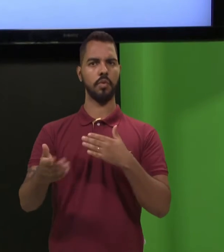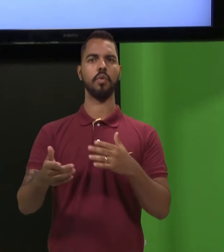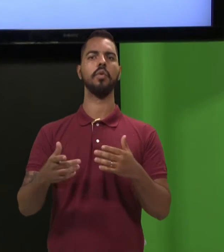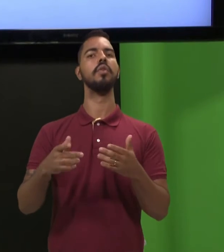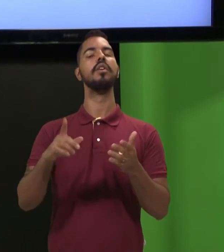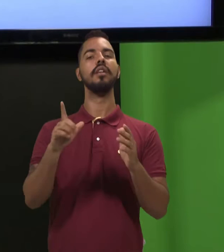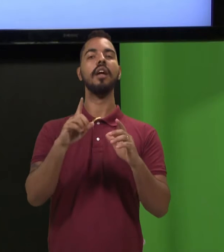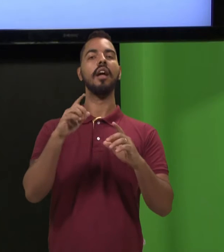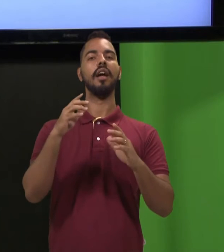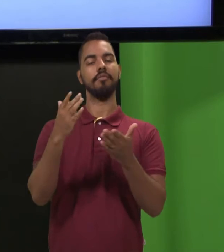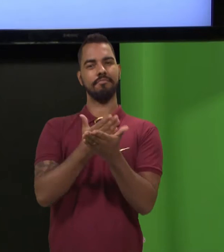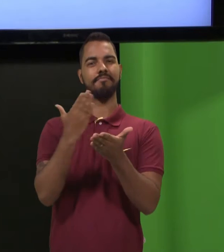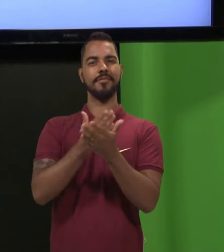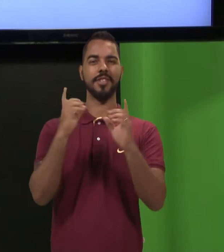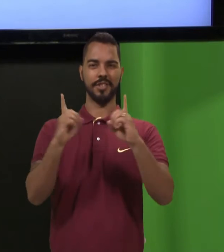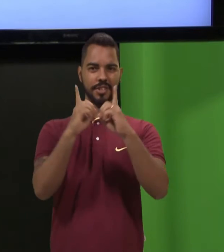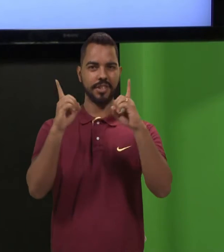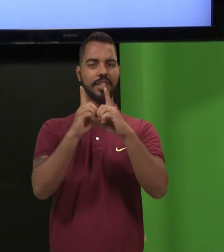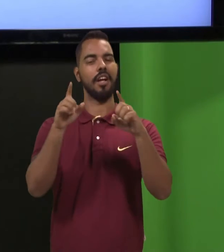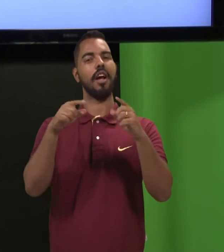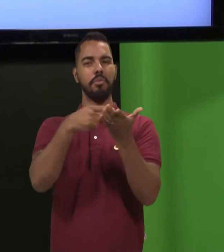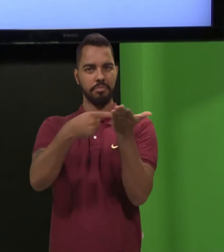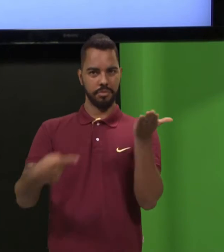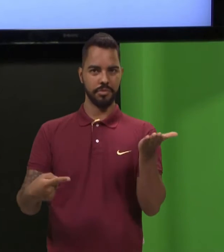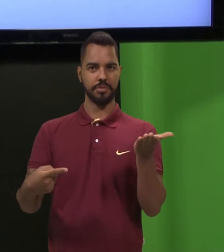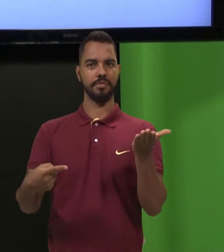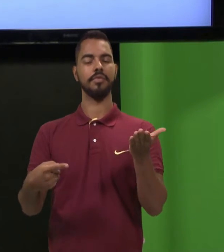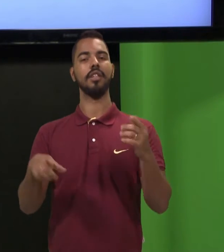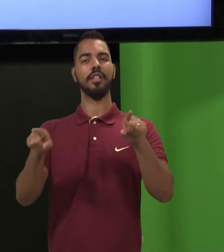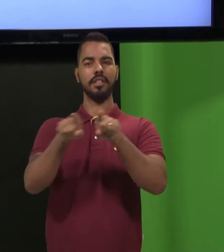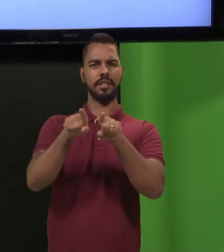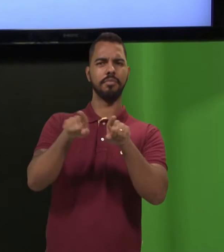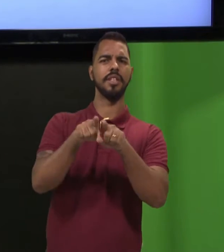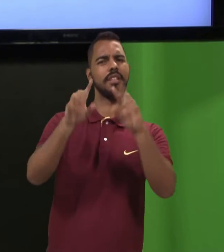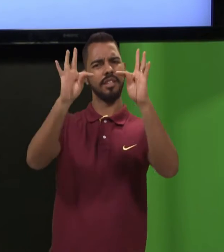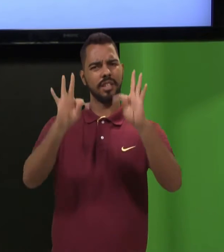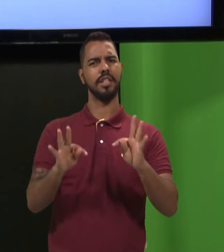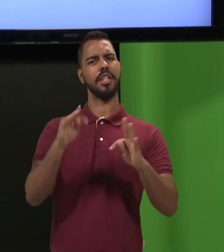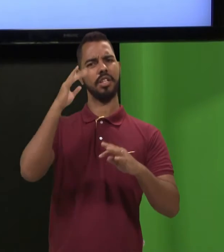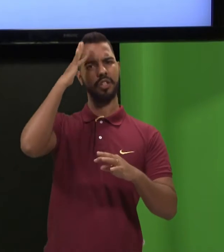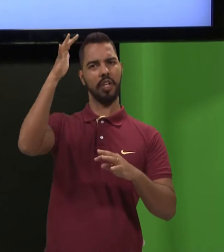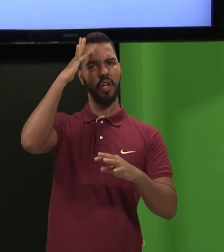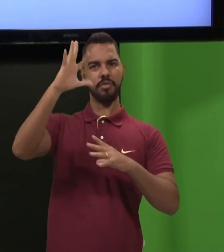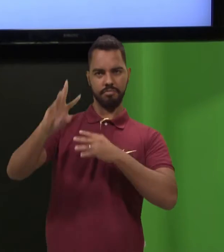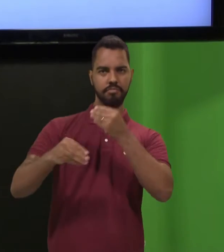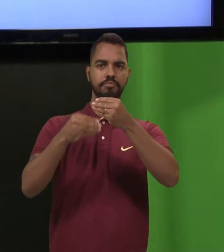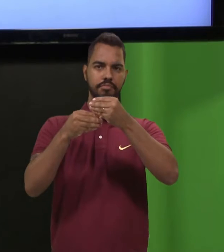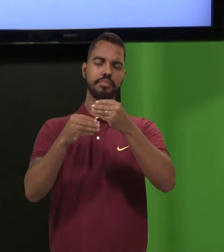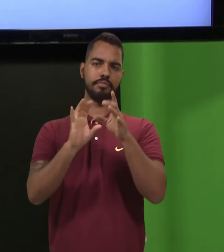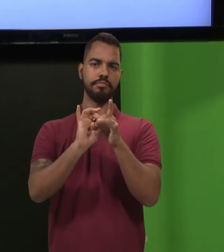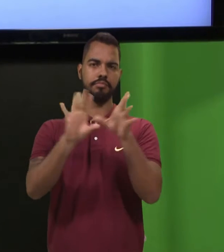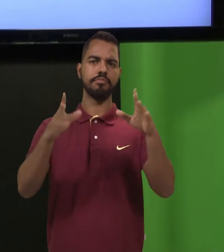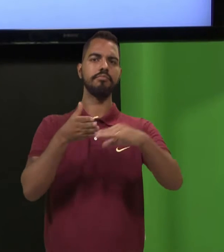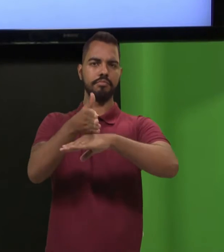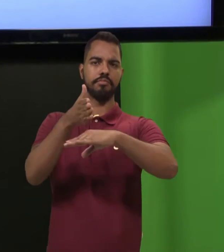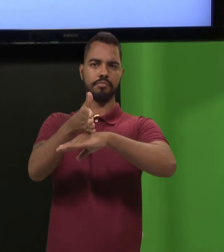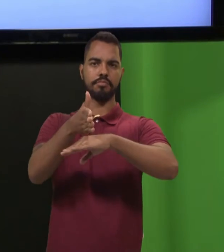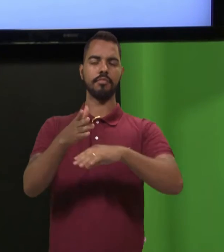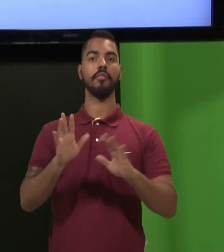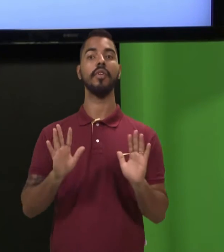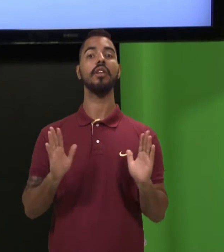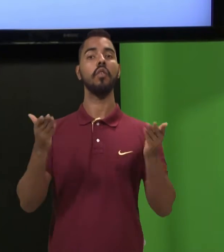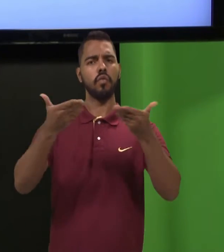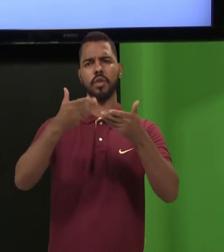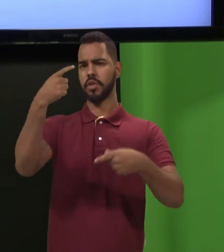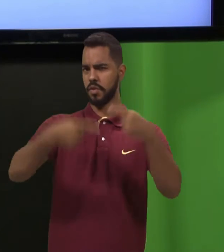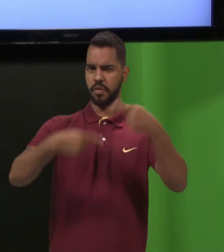o caderno didático ou a apostila, bem como outros textos teóricos disponíveis. Nos fóruns de discussões vocês poderão